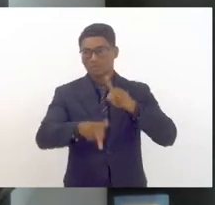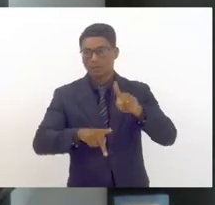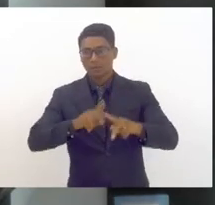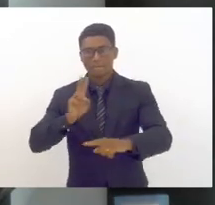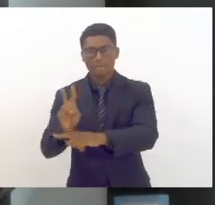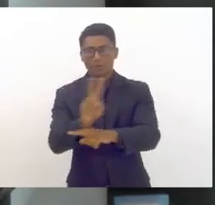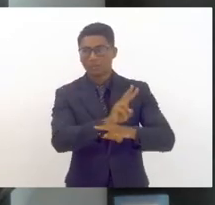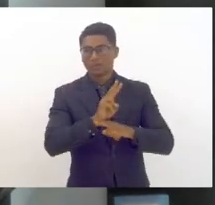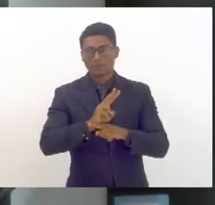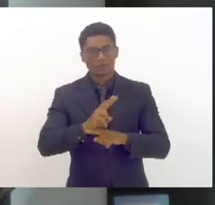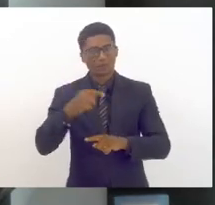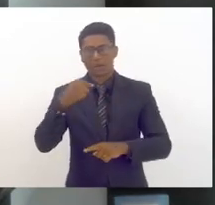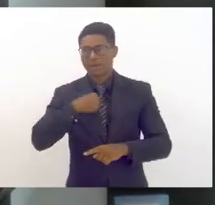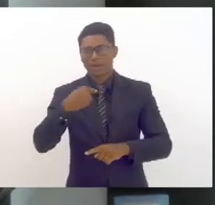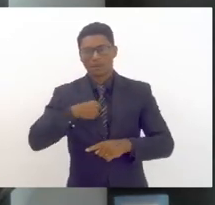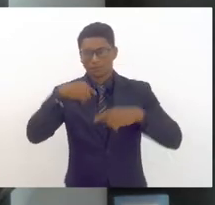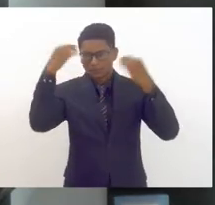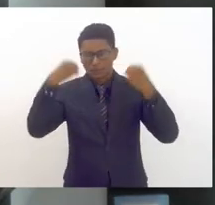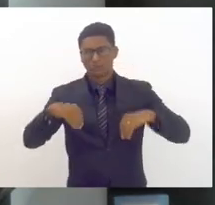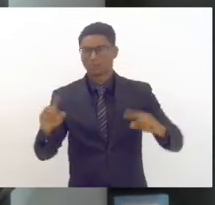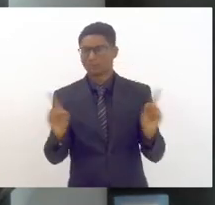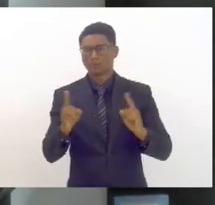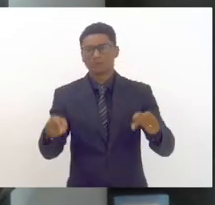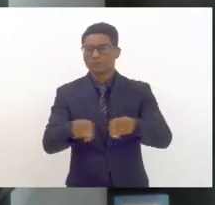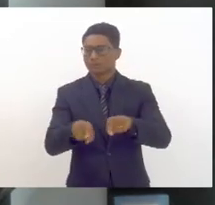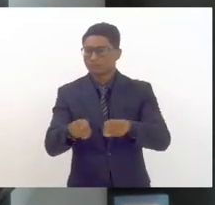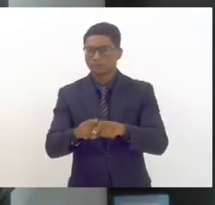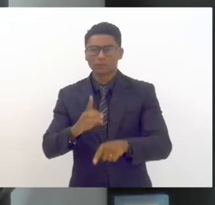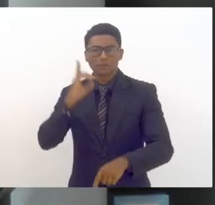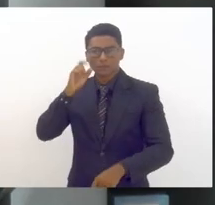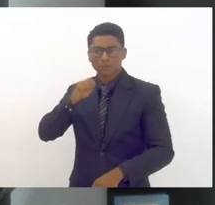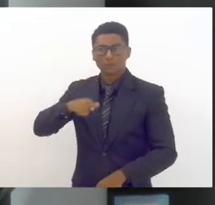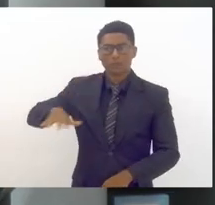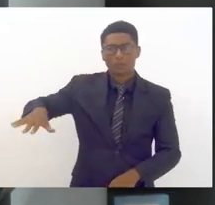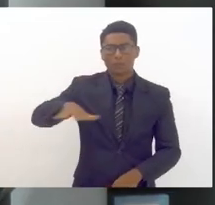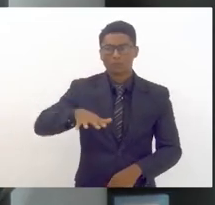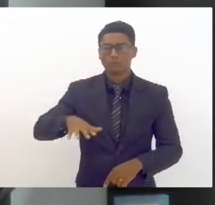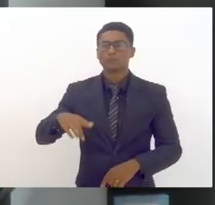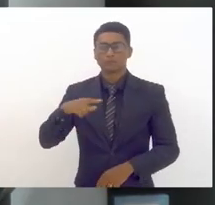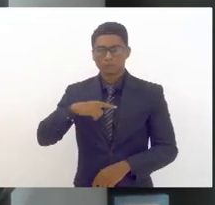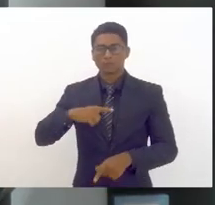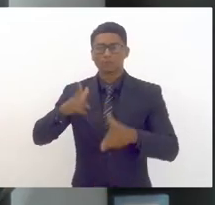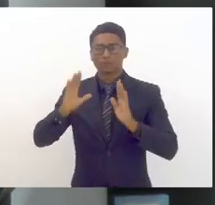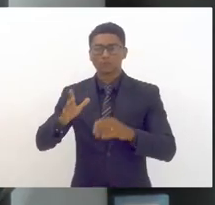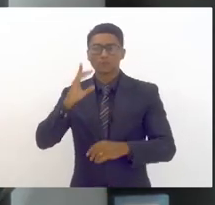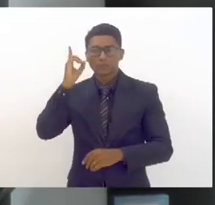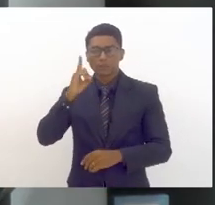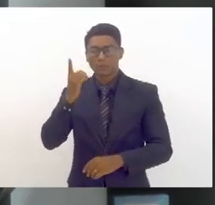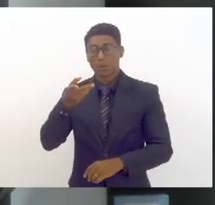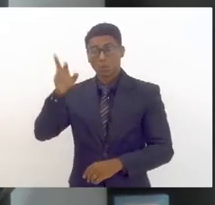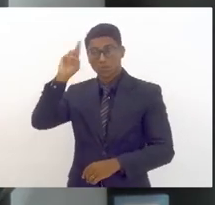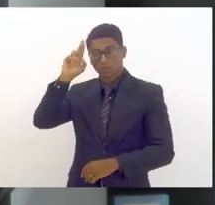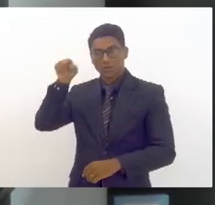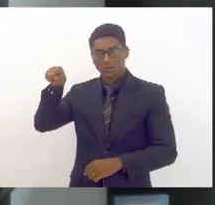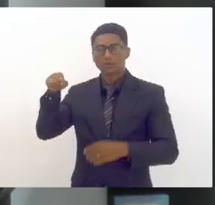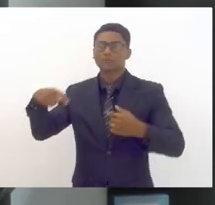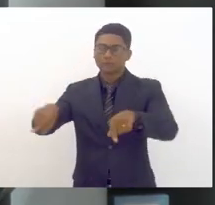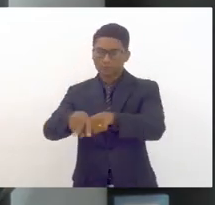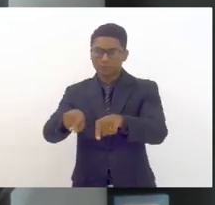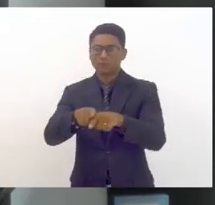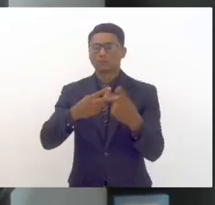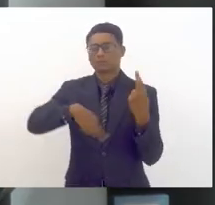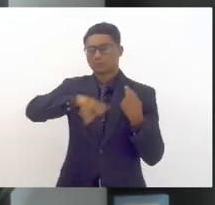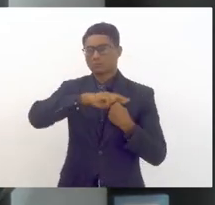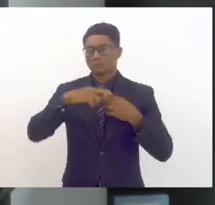disso, assim como também os demais parlamentares. Né, já tenho aqui, né, o compromisso do deputado Rosenberg Reis, que também